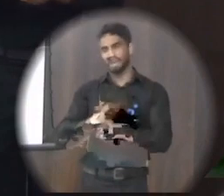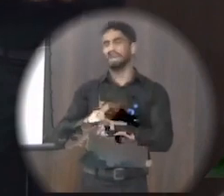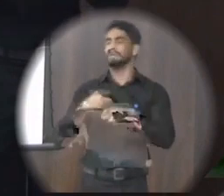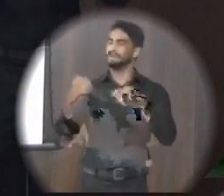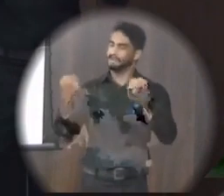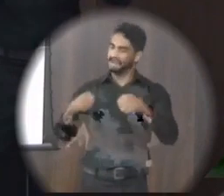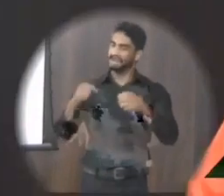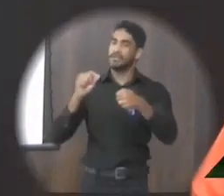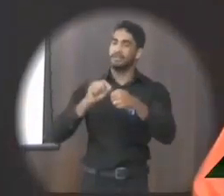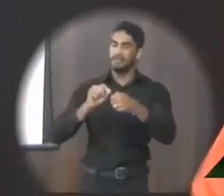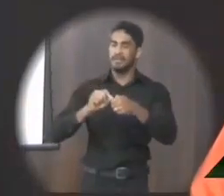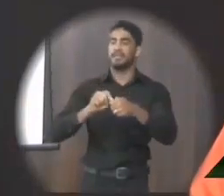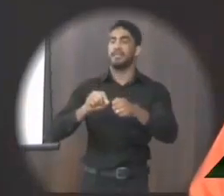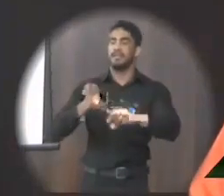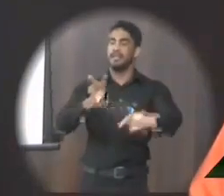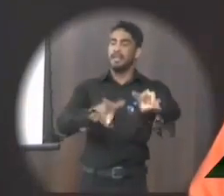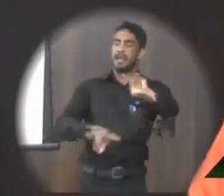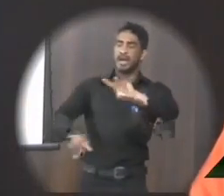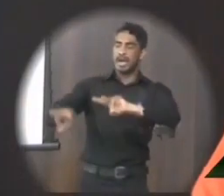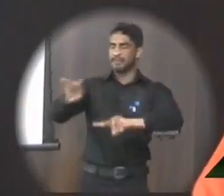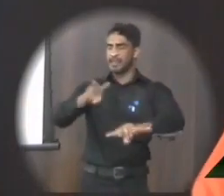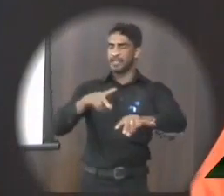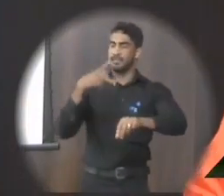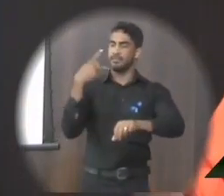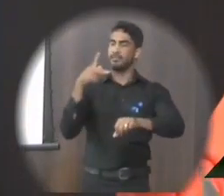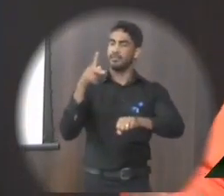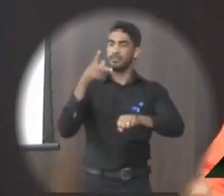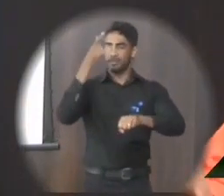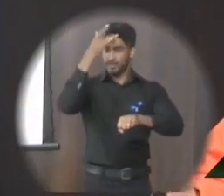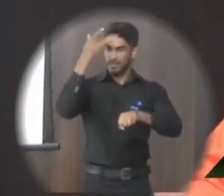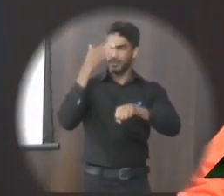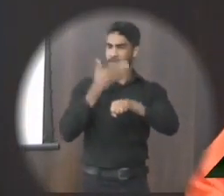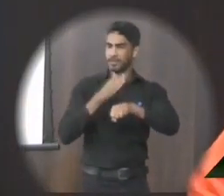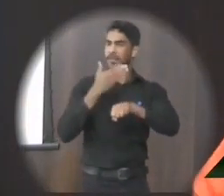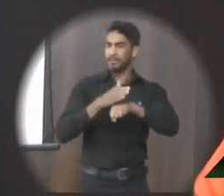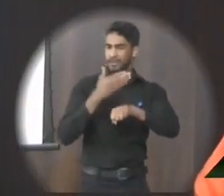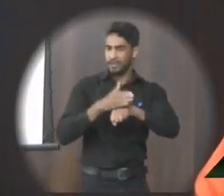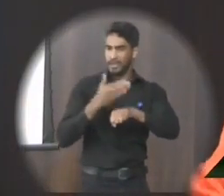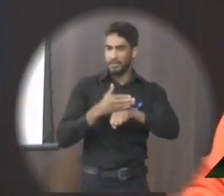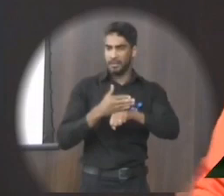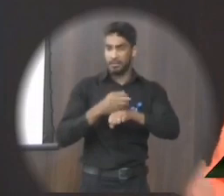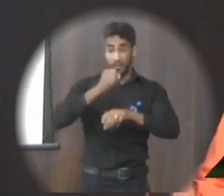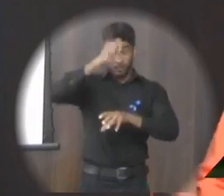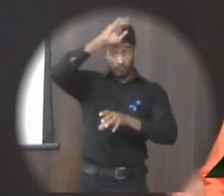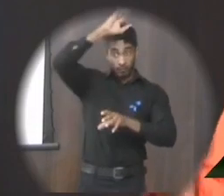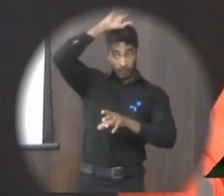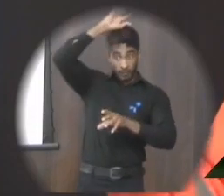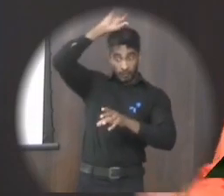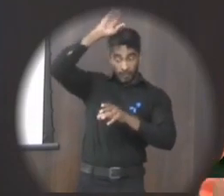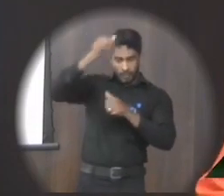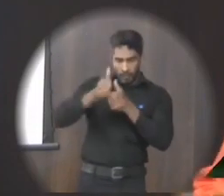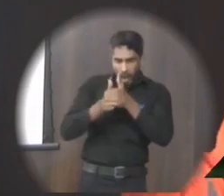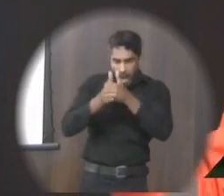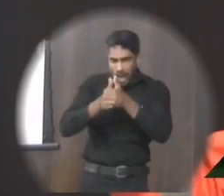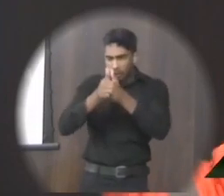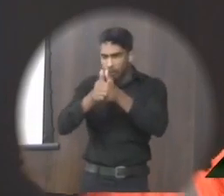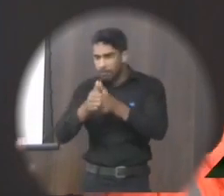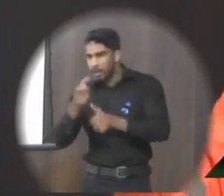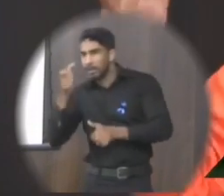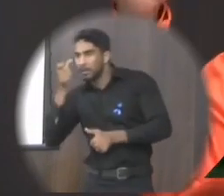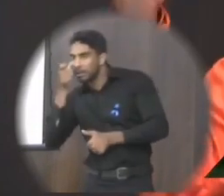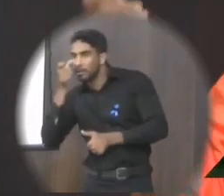essa reavaliação dos seus brigadistas, e o Corpo de Bombeiros acompanha isso e até monitora. A